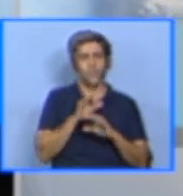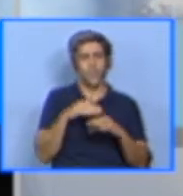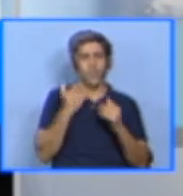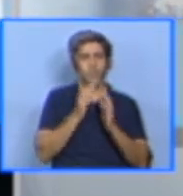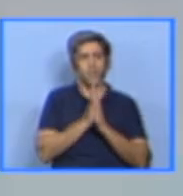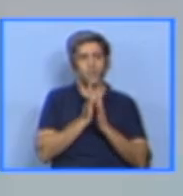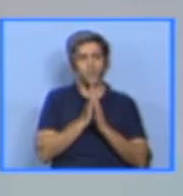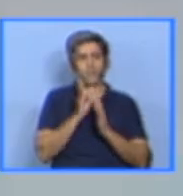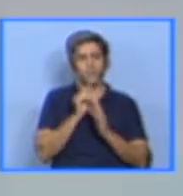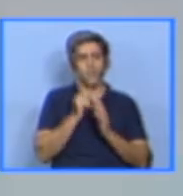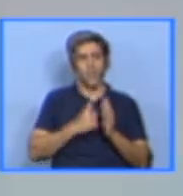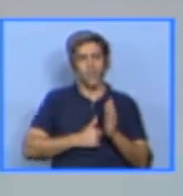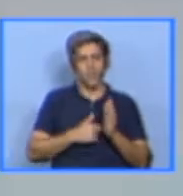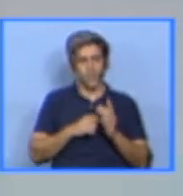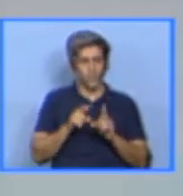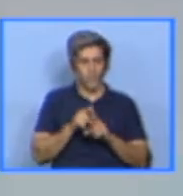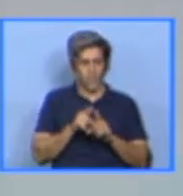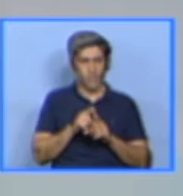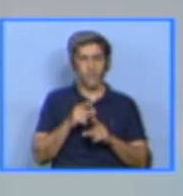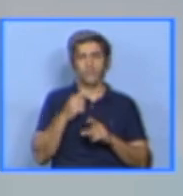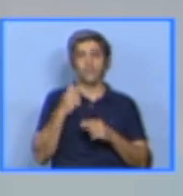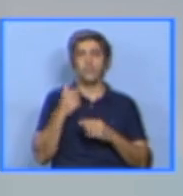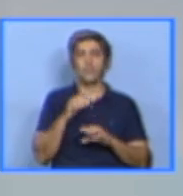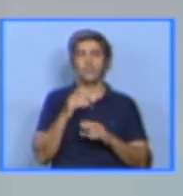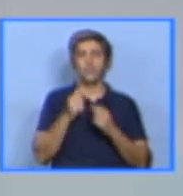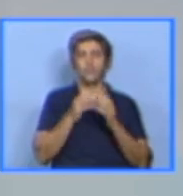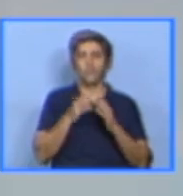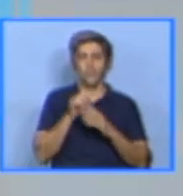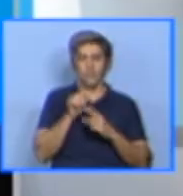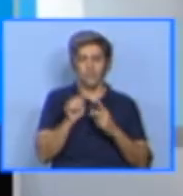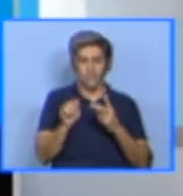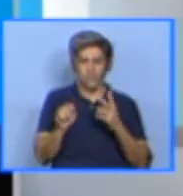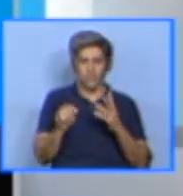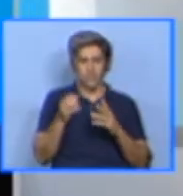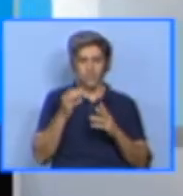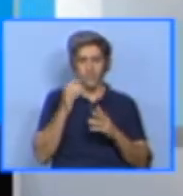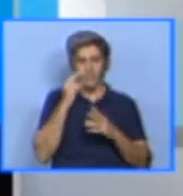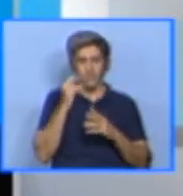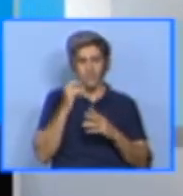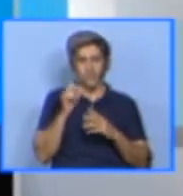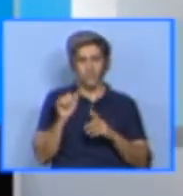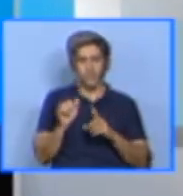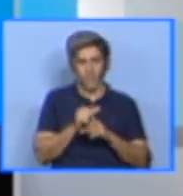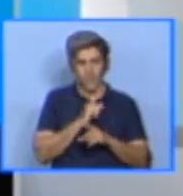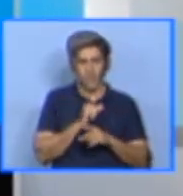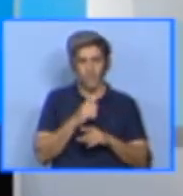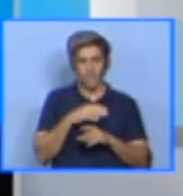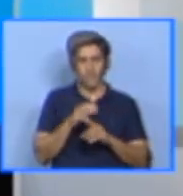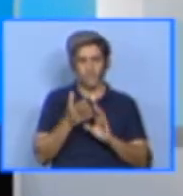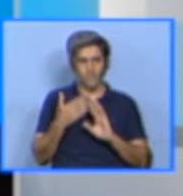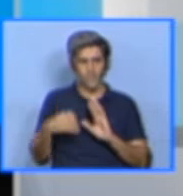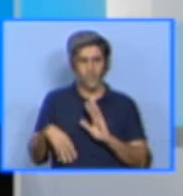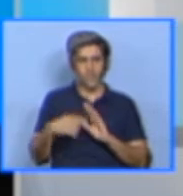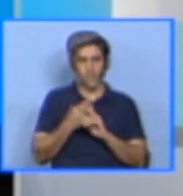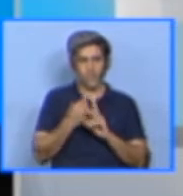religião, incluindo a religião católica, e, portanto, todos estes sinais que houve uma tentativa de serem apagados, muitos